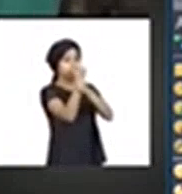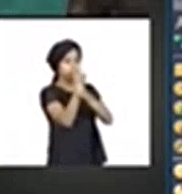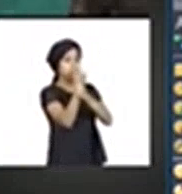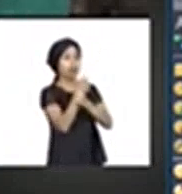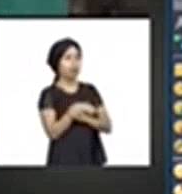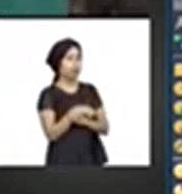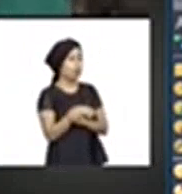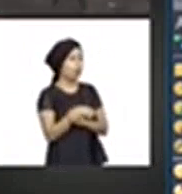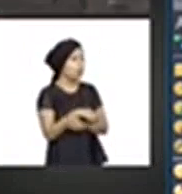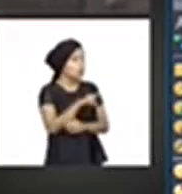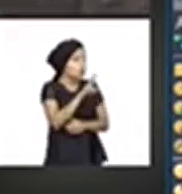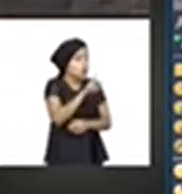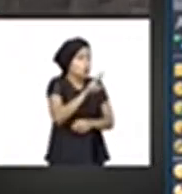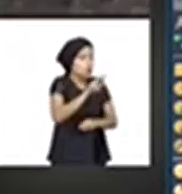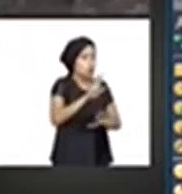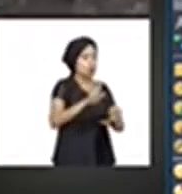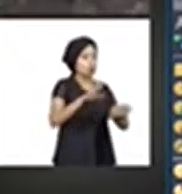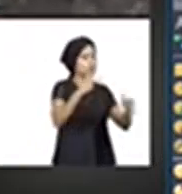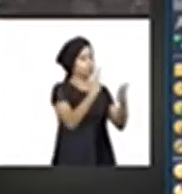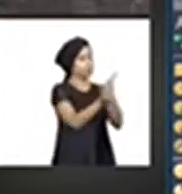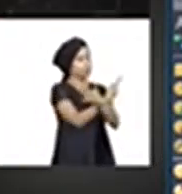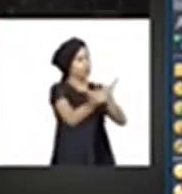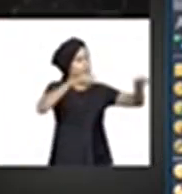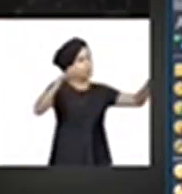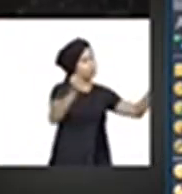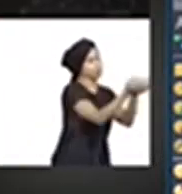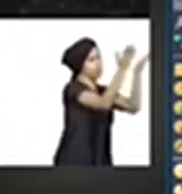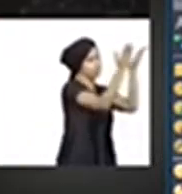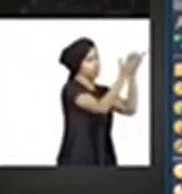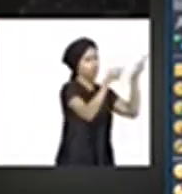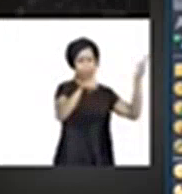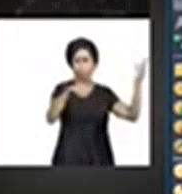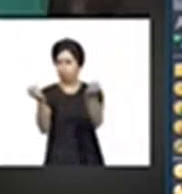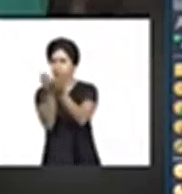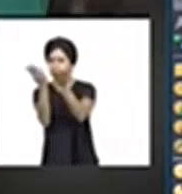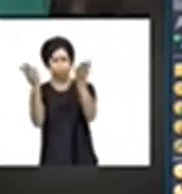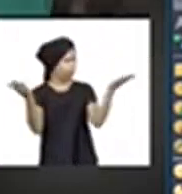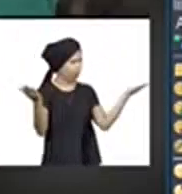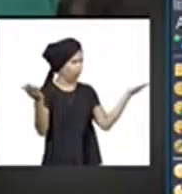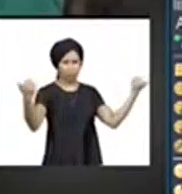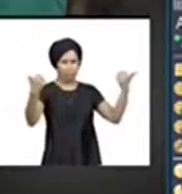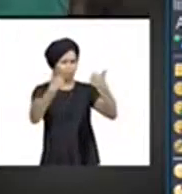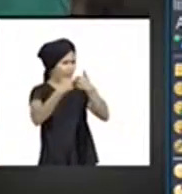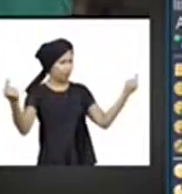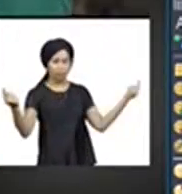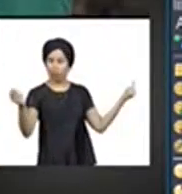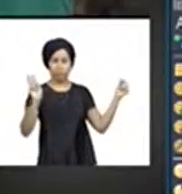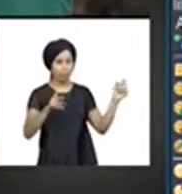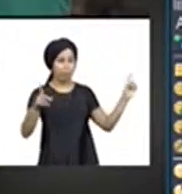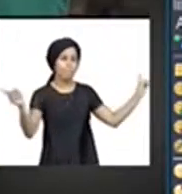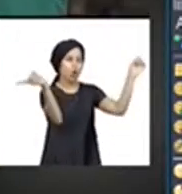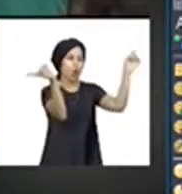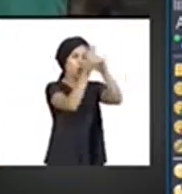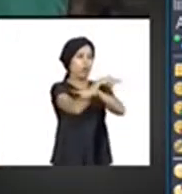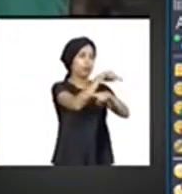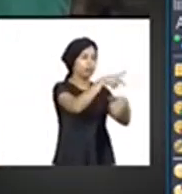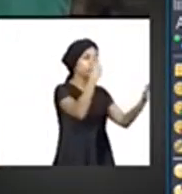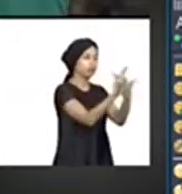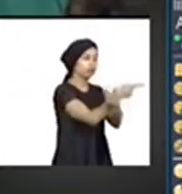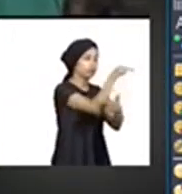que nunca haja uma detonação no sentido de uma outra do lado contrário. Também é muito importante que não haja reaproveitamento